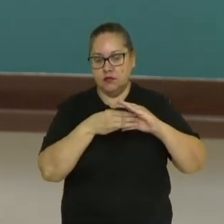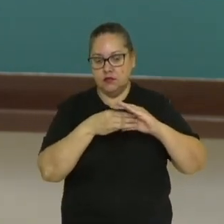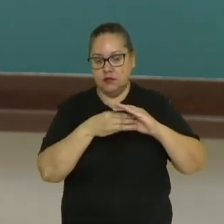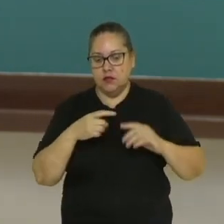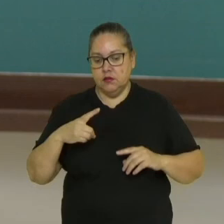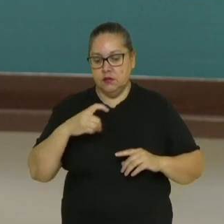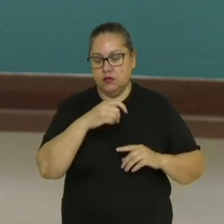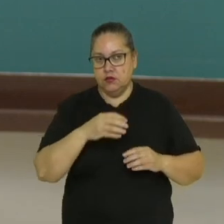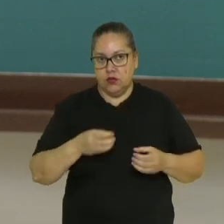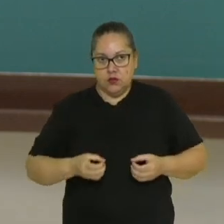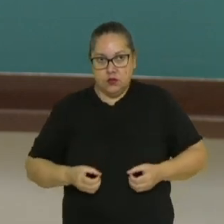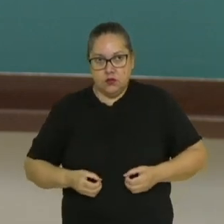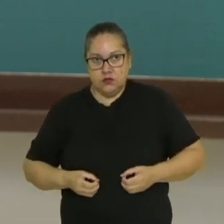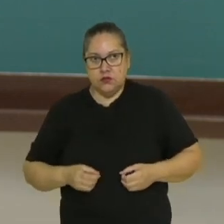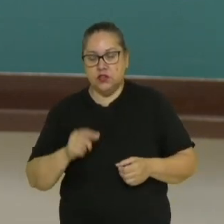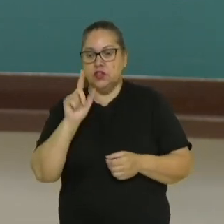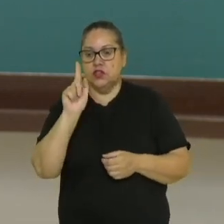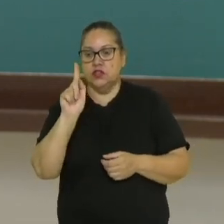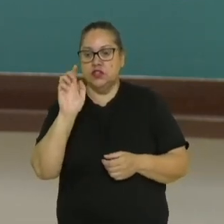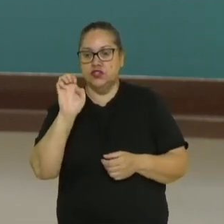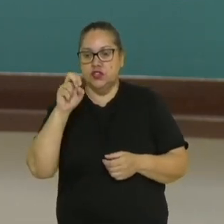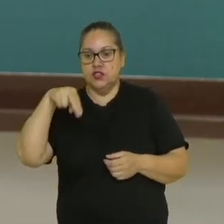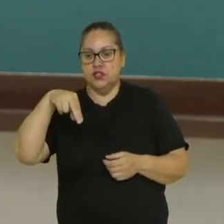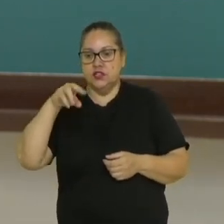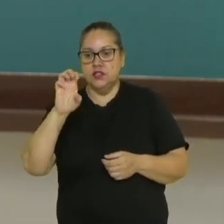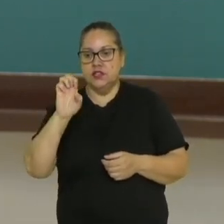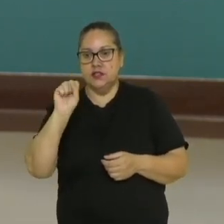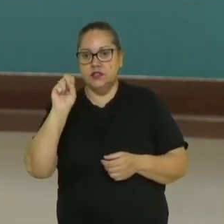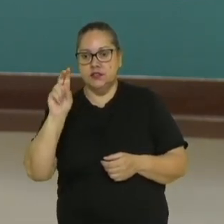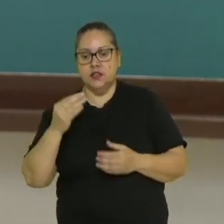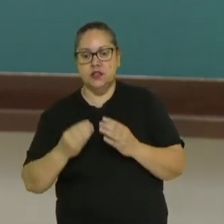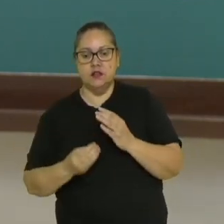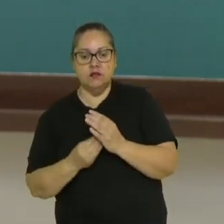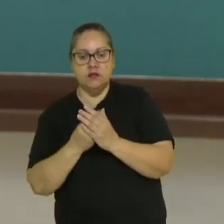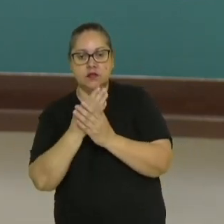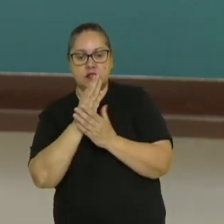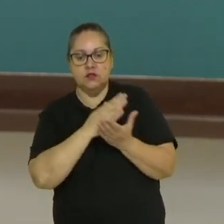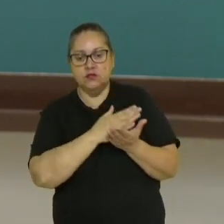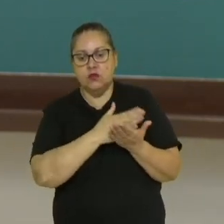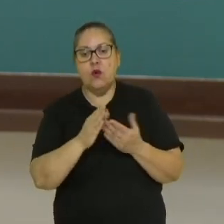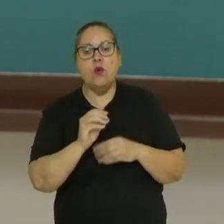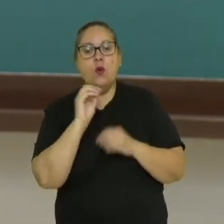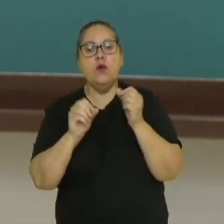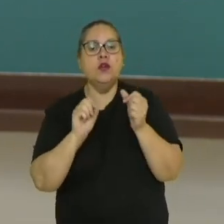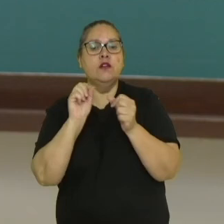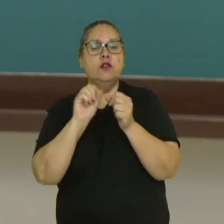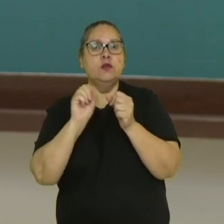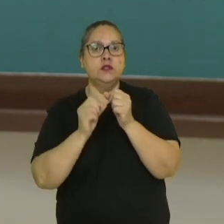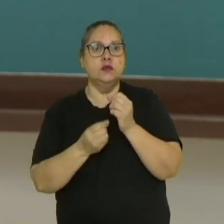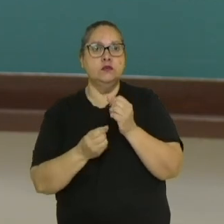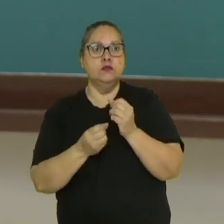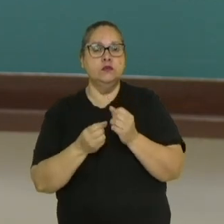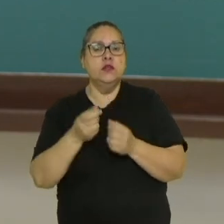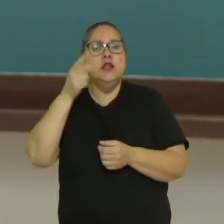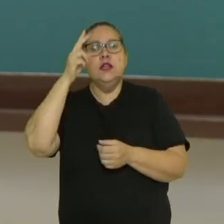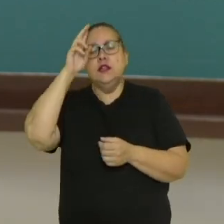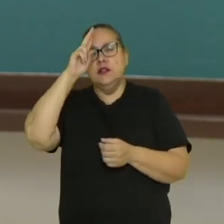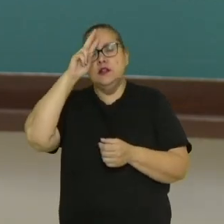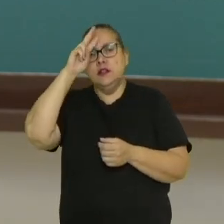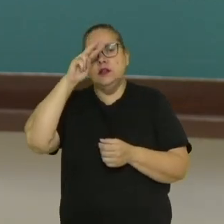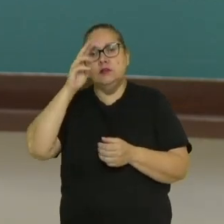espermatozoide. Gênese significa início. Então, como que é a formação dos gametas? Lembra que lá no final